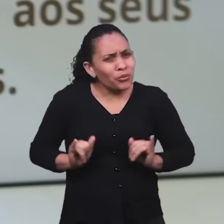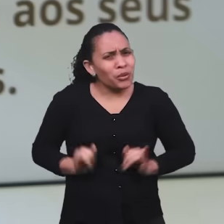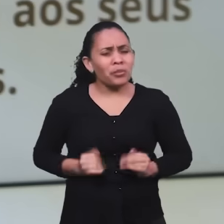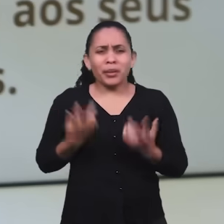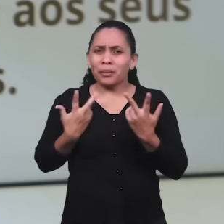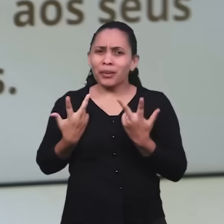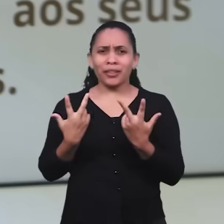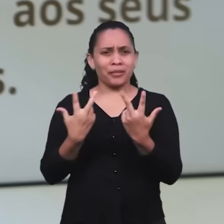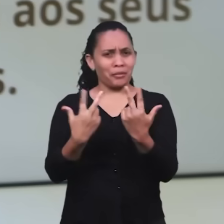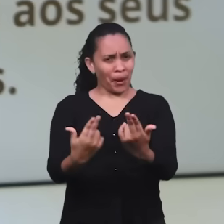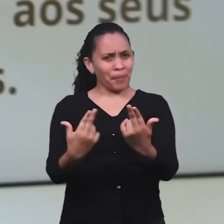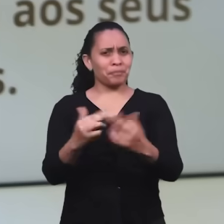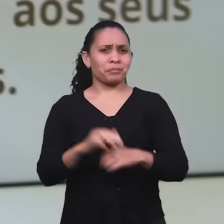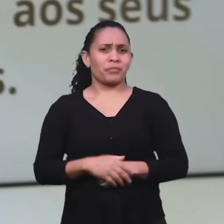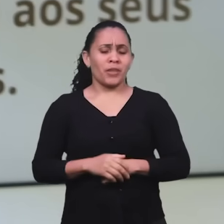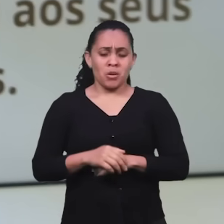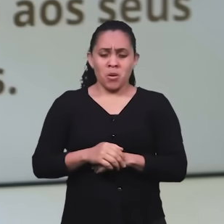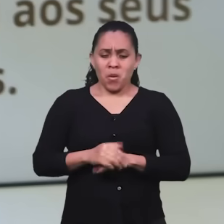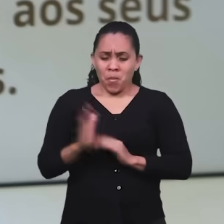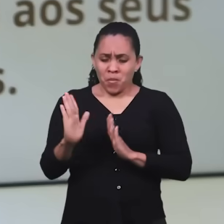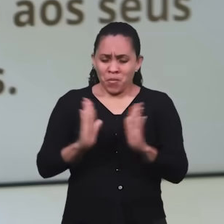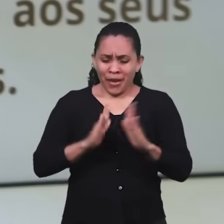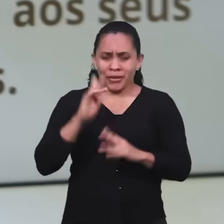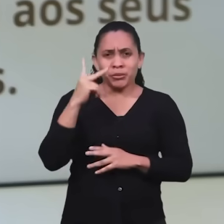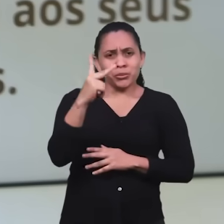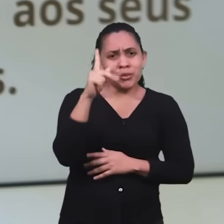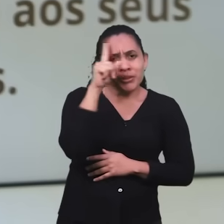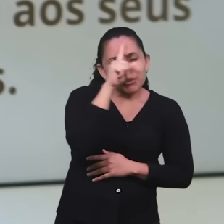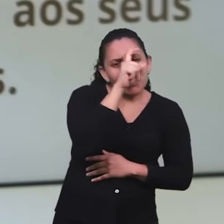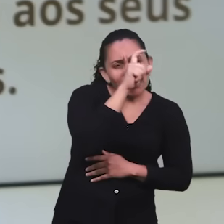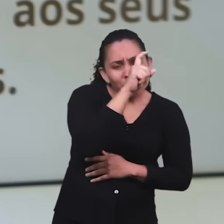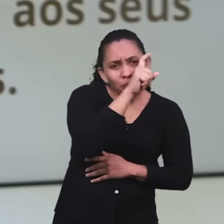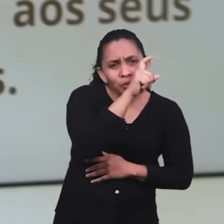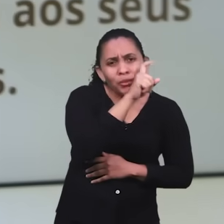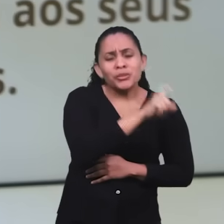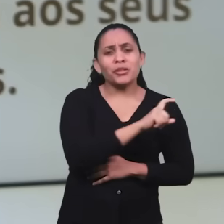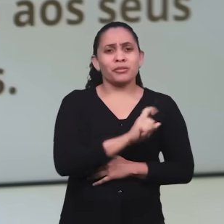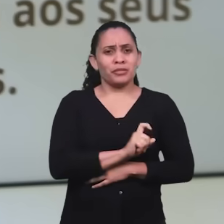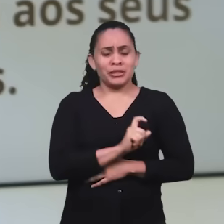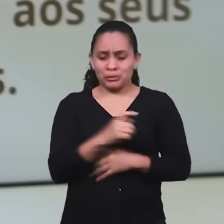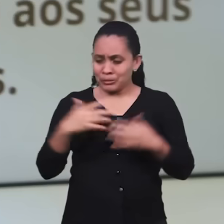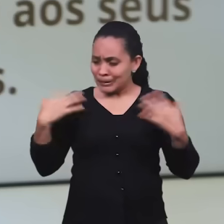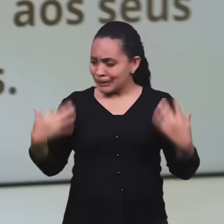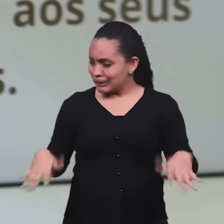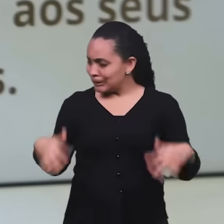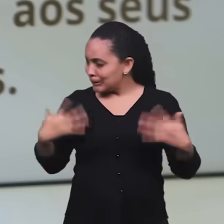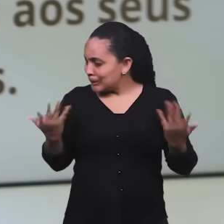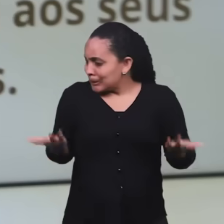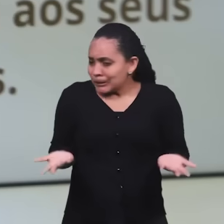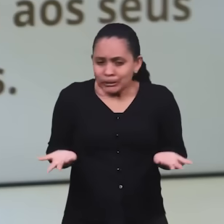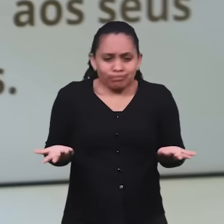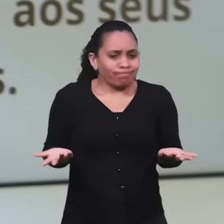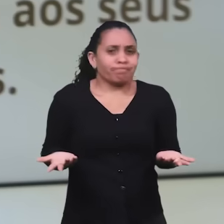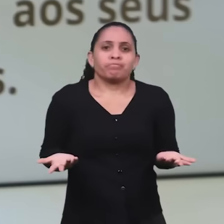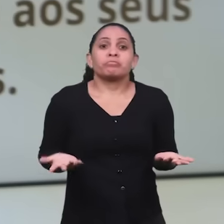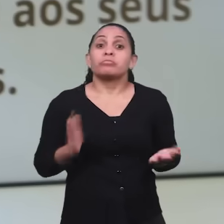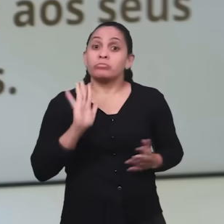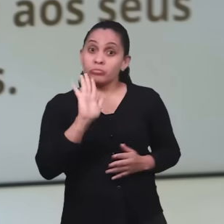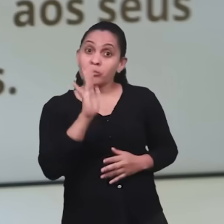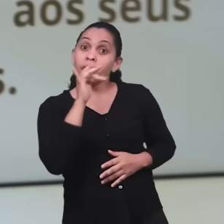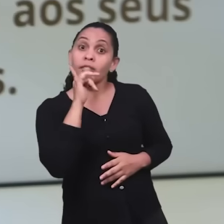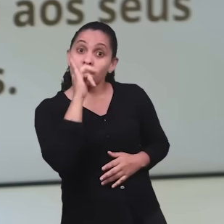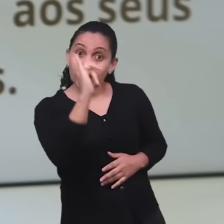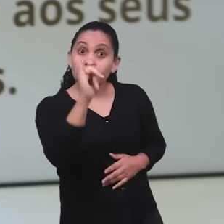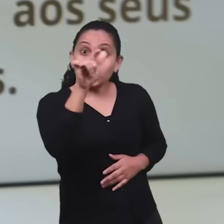num caminho, num momento da sua vida, sem saber o que fazer. Vejam, eu